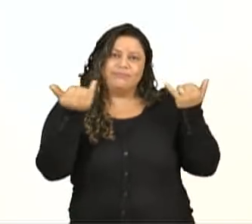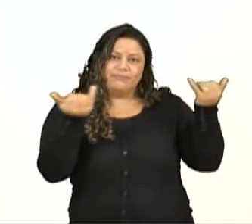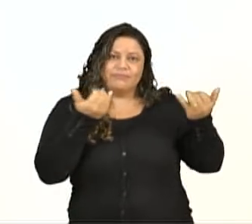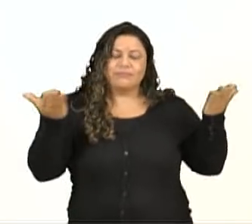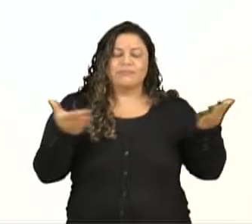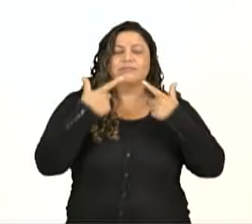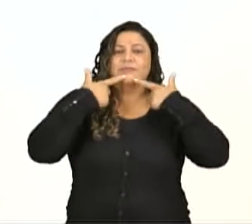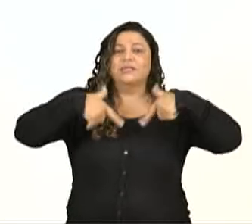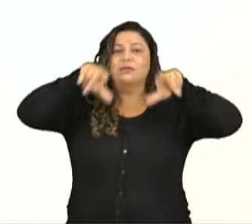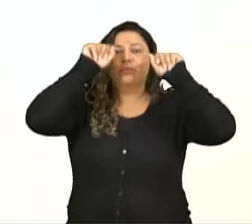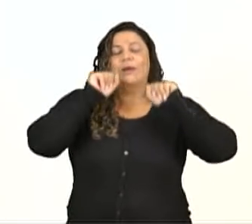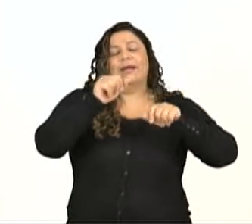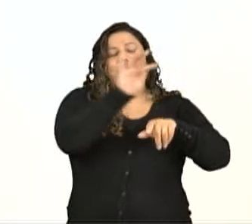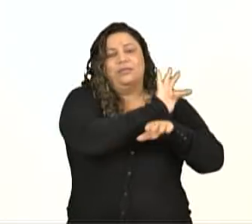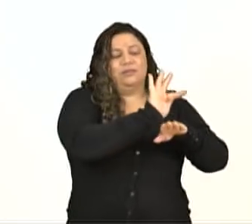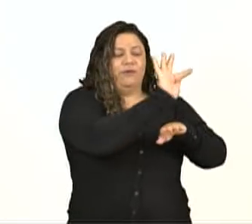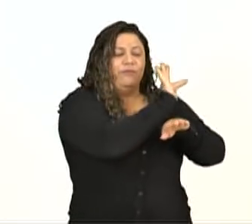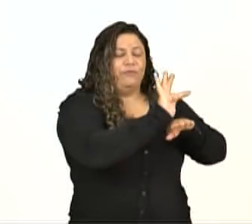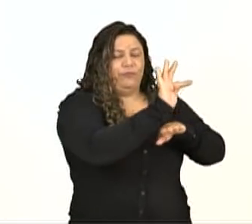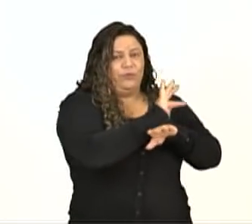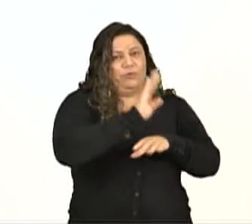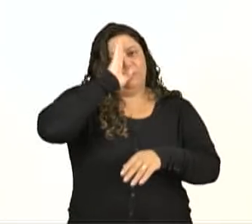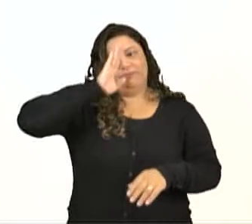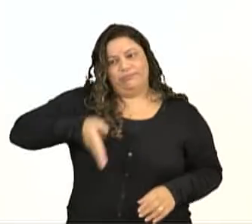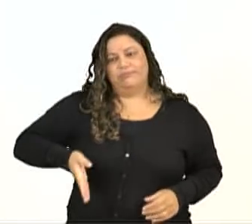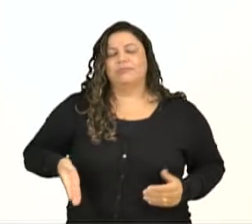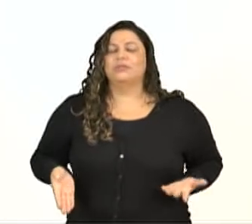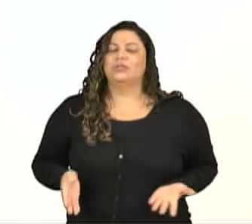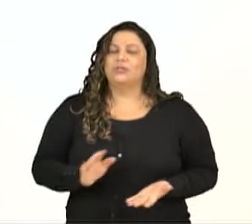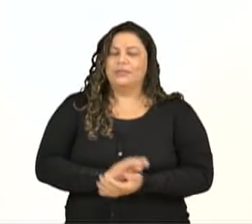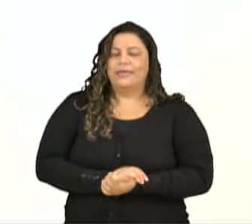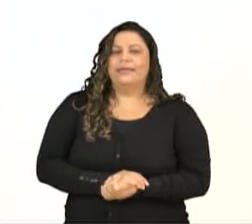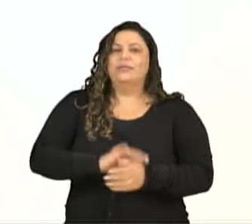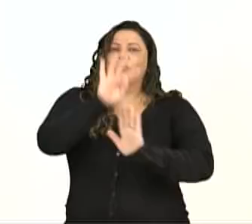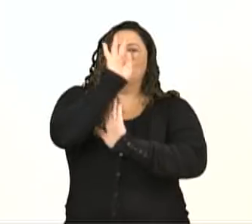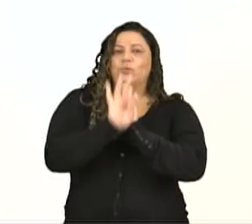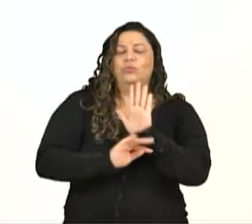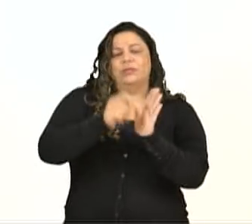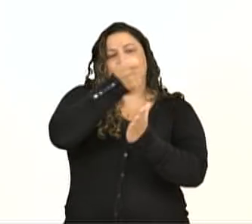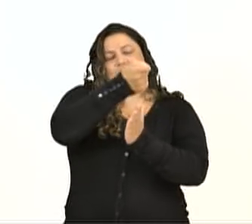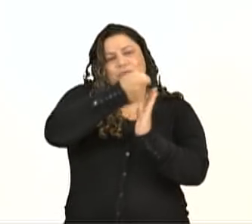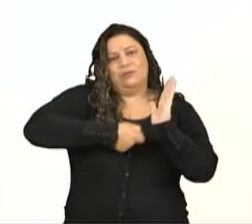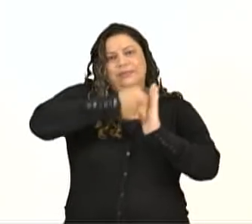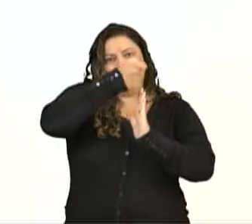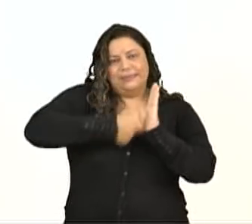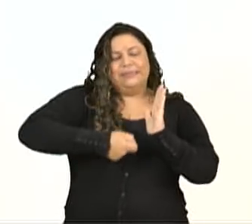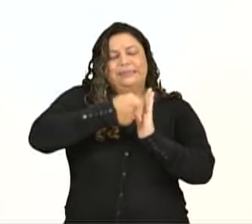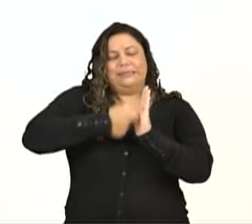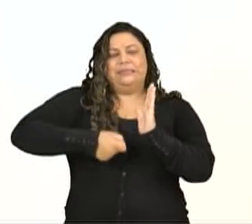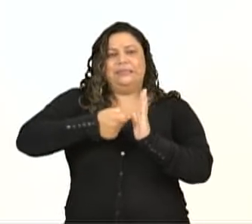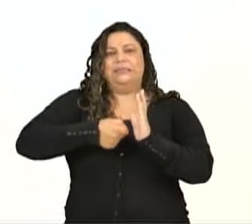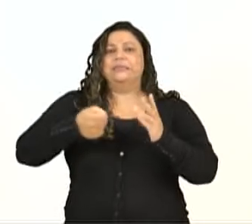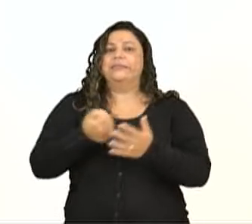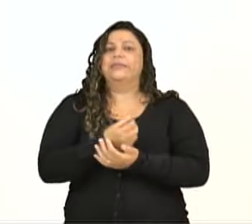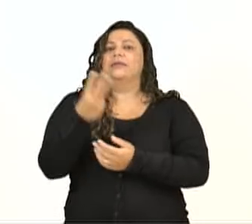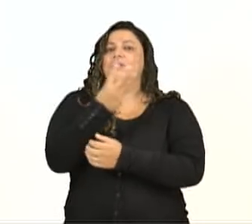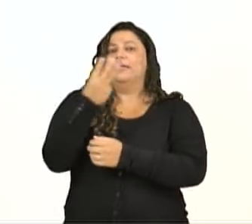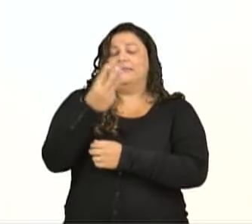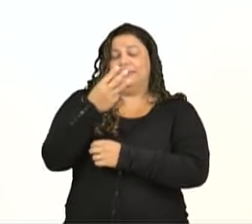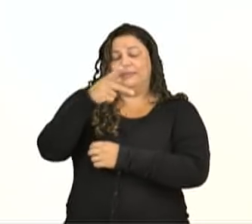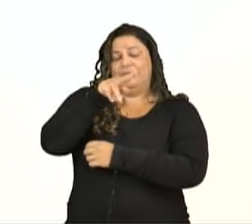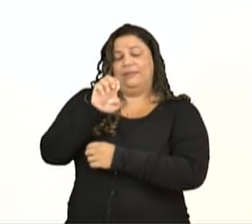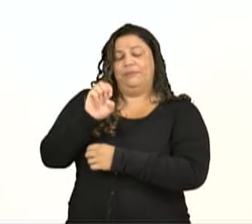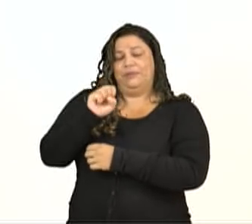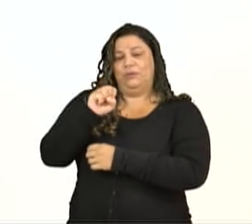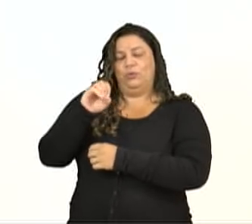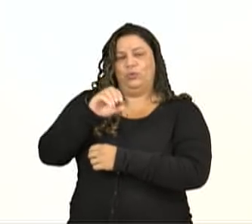A linguagem é formal, clara e objetiva, com textos escritos em terceira pessoa e predomínio do